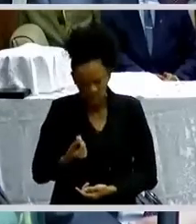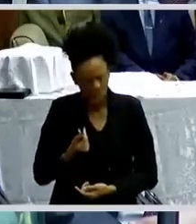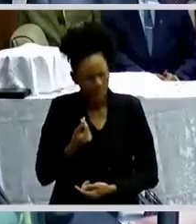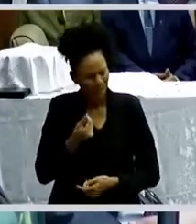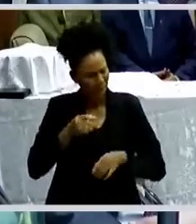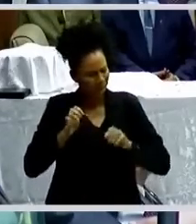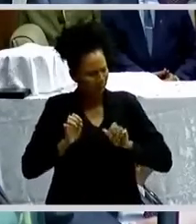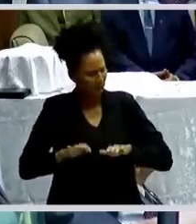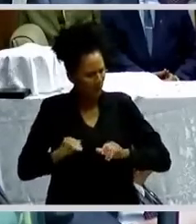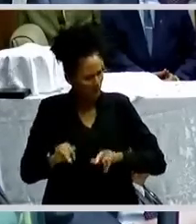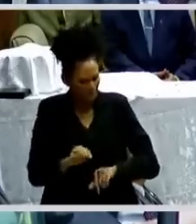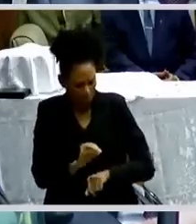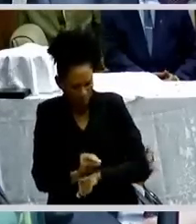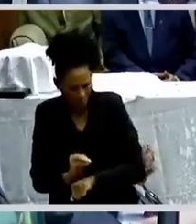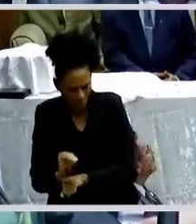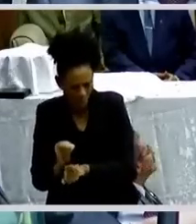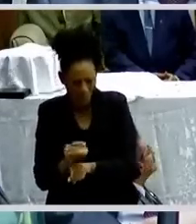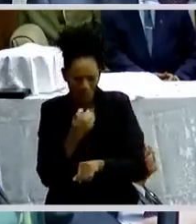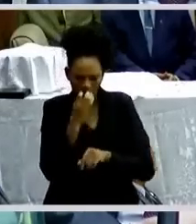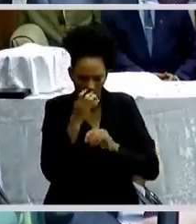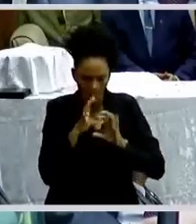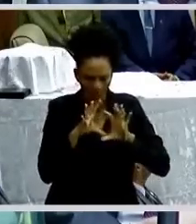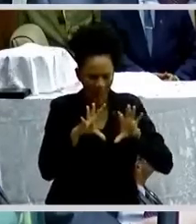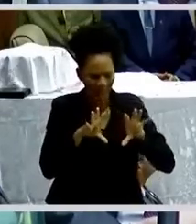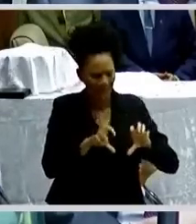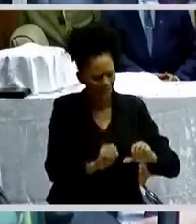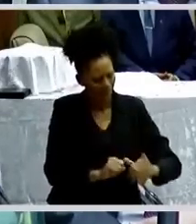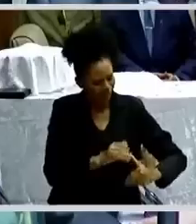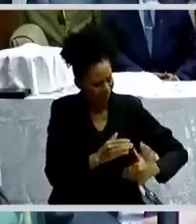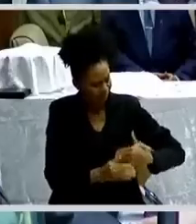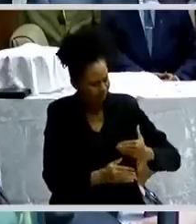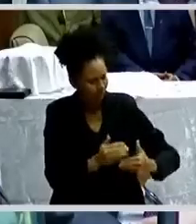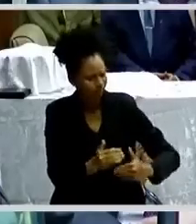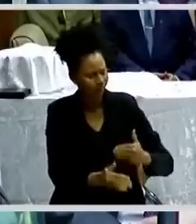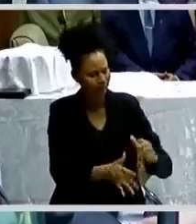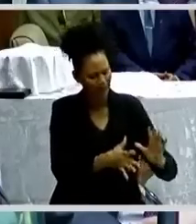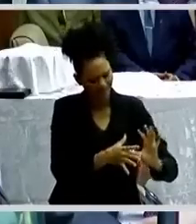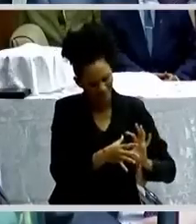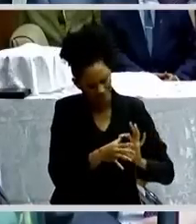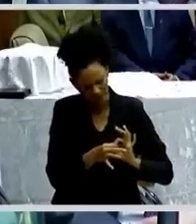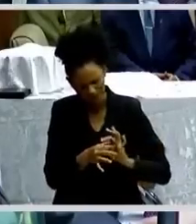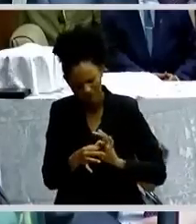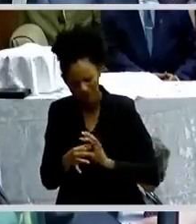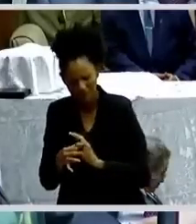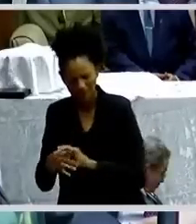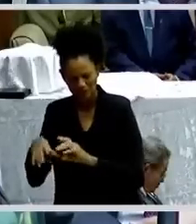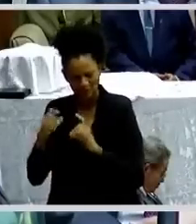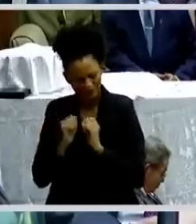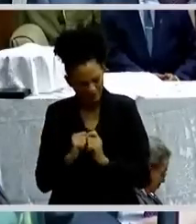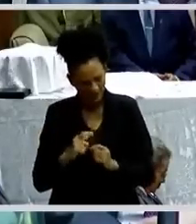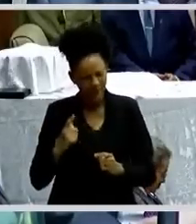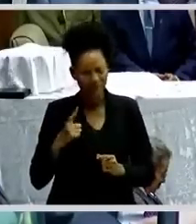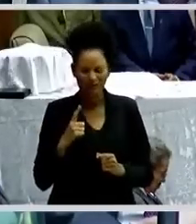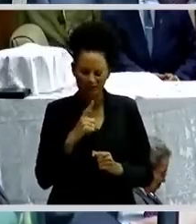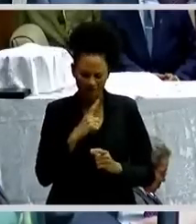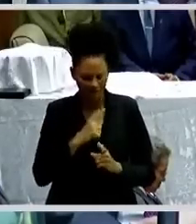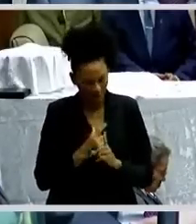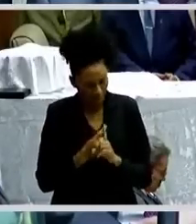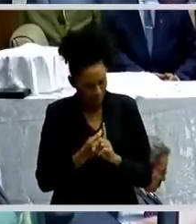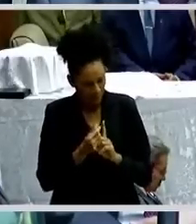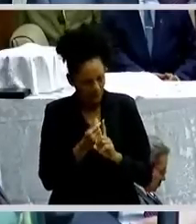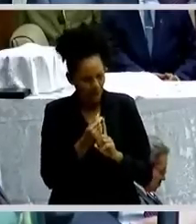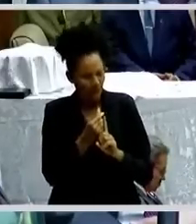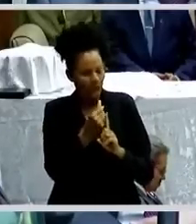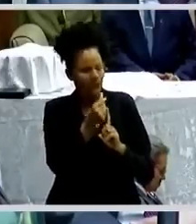daqueles animais e a história naquele tempo era um contexto lucrativo. E quando Deus apresenta Saul